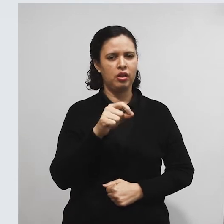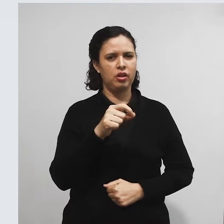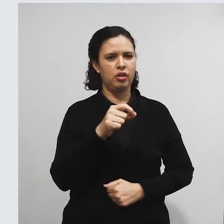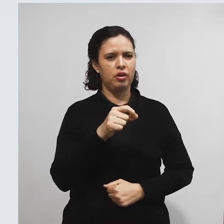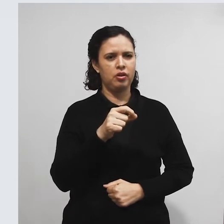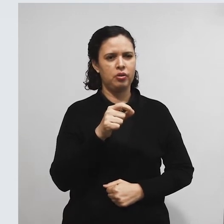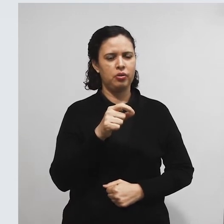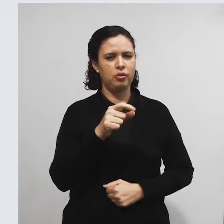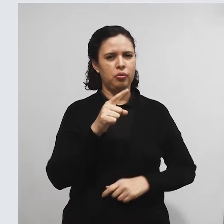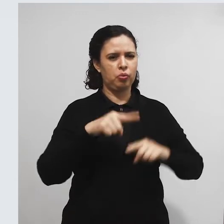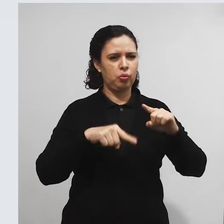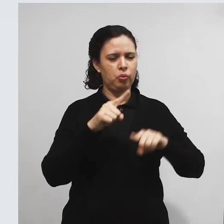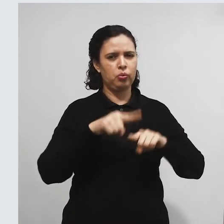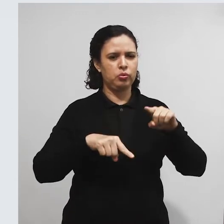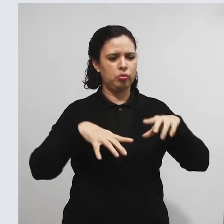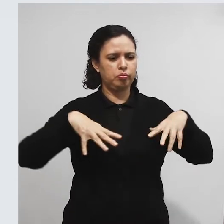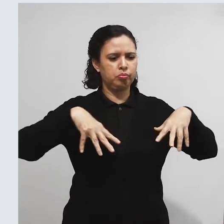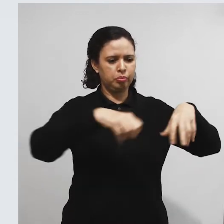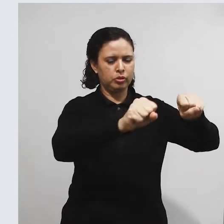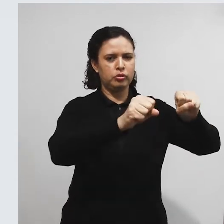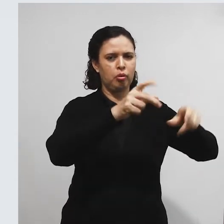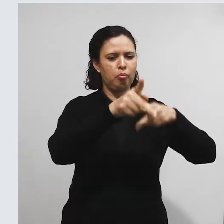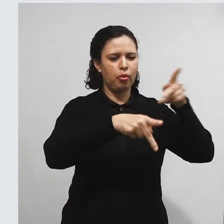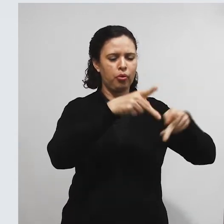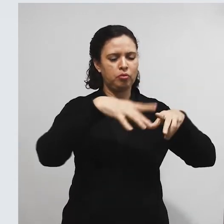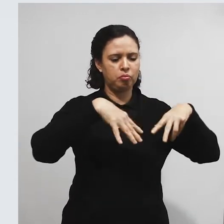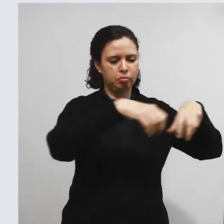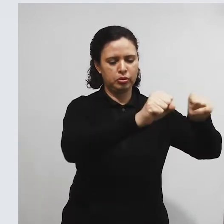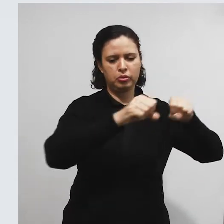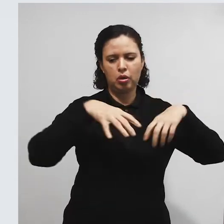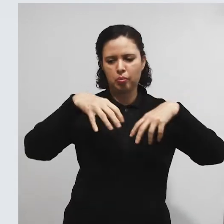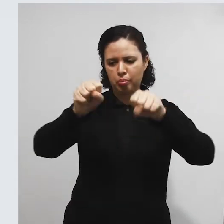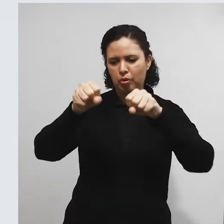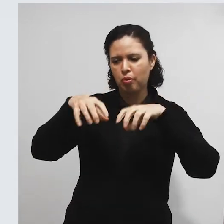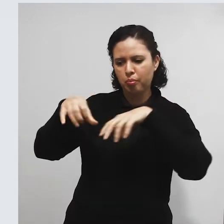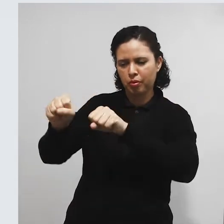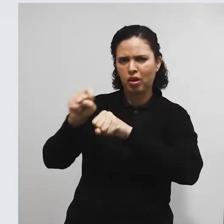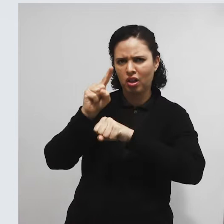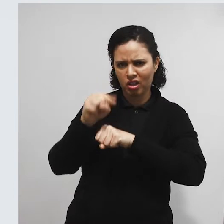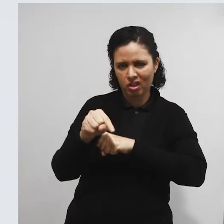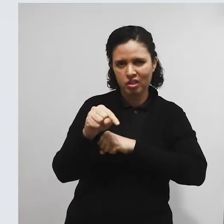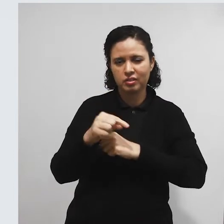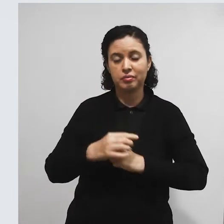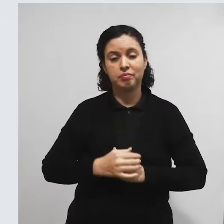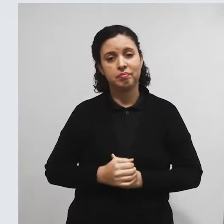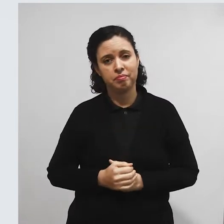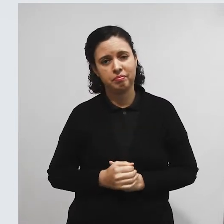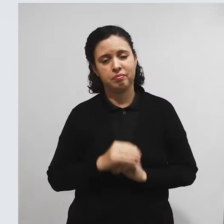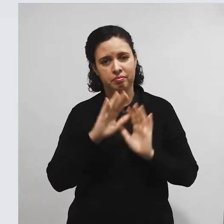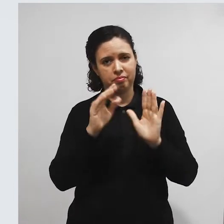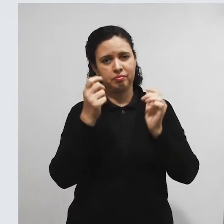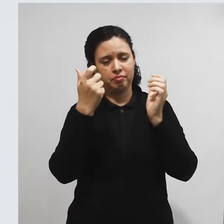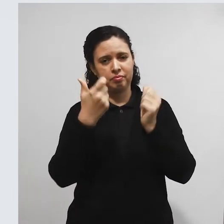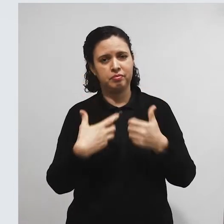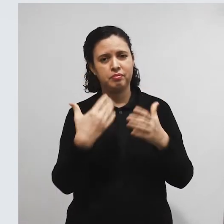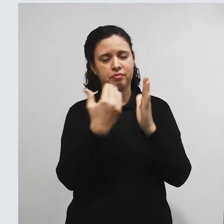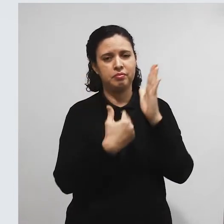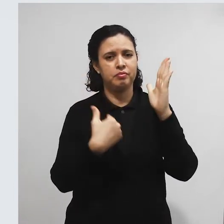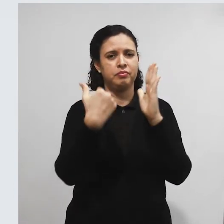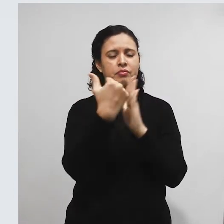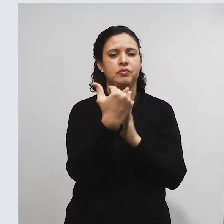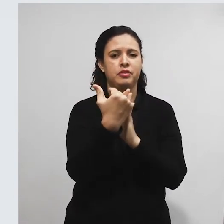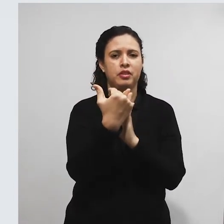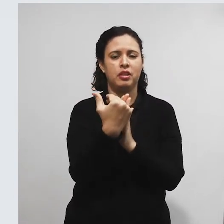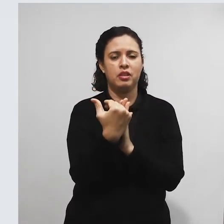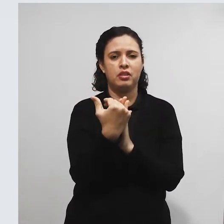é um instrumento de dominação de um povo sobre o outro? Então, vou explicar para